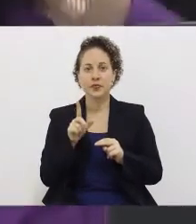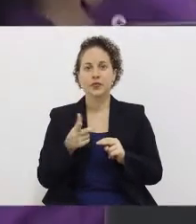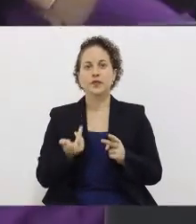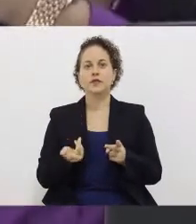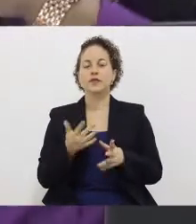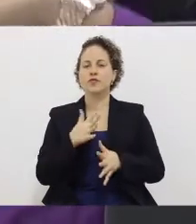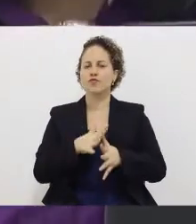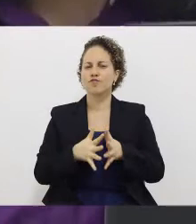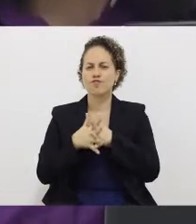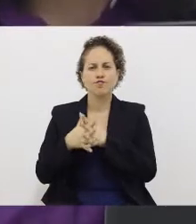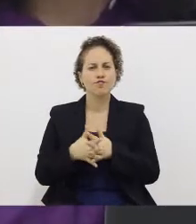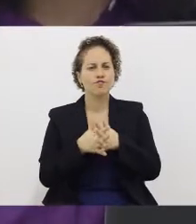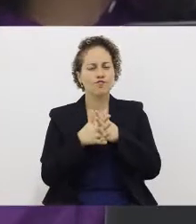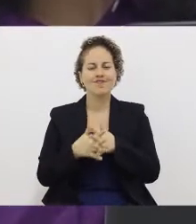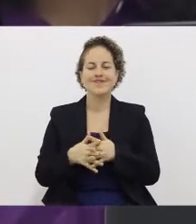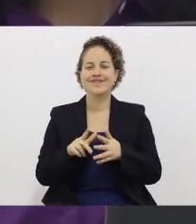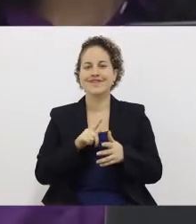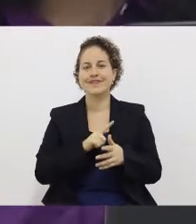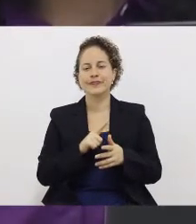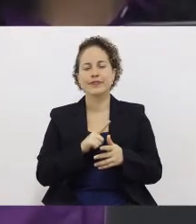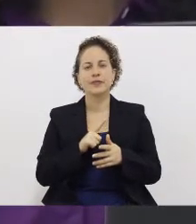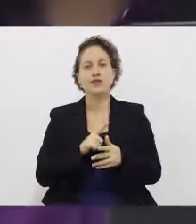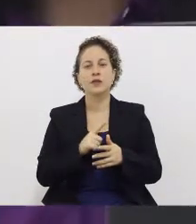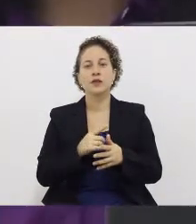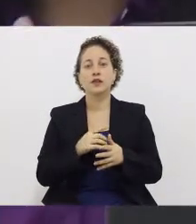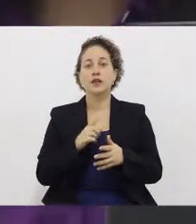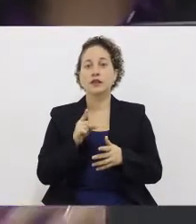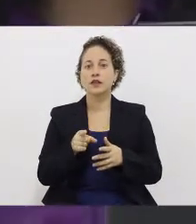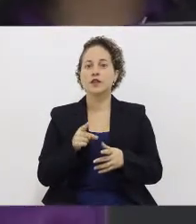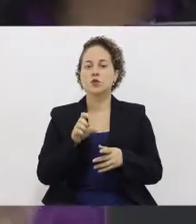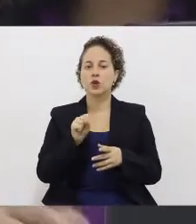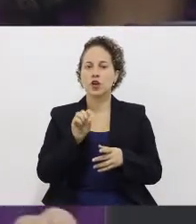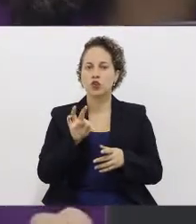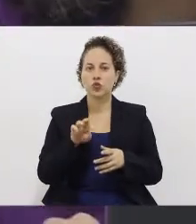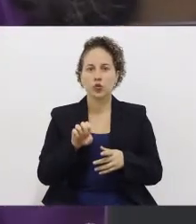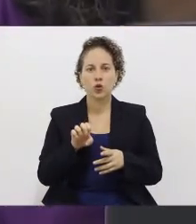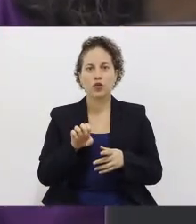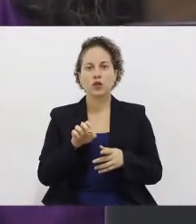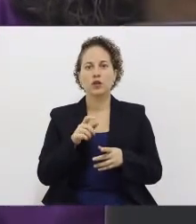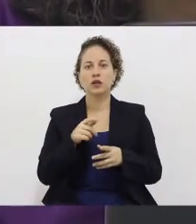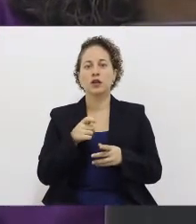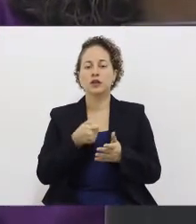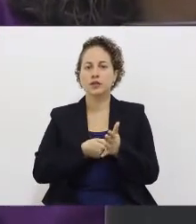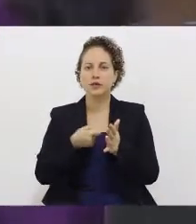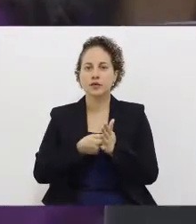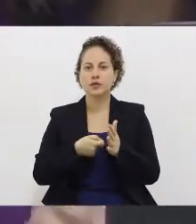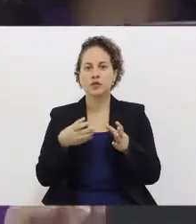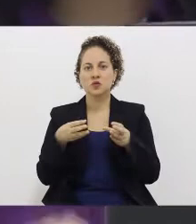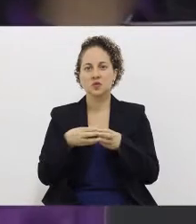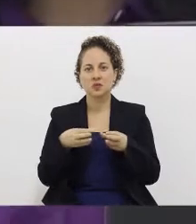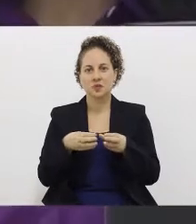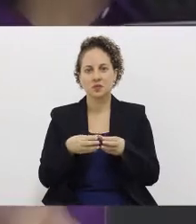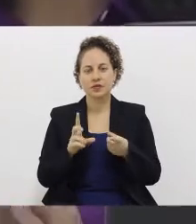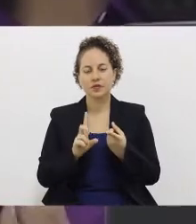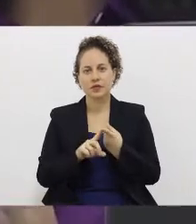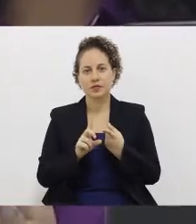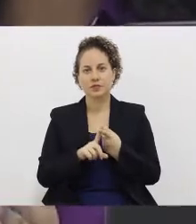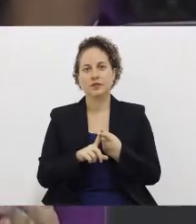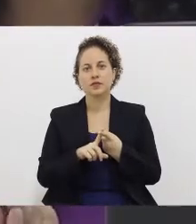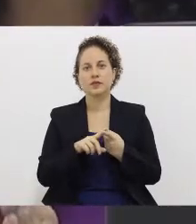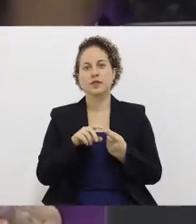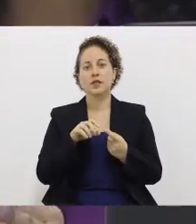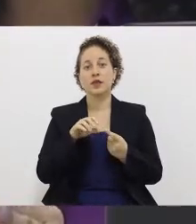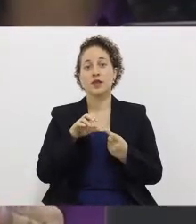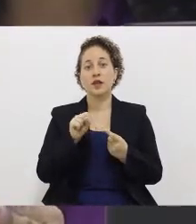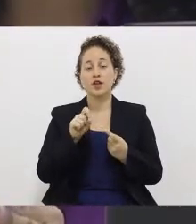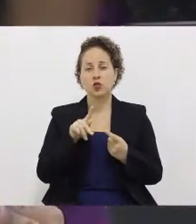havendo variações, haja esse pulmão de estoque que possa atender a demanda da comunidade. Os estoques,